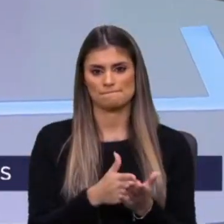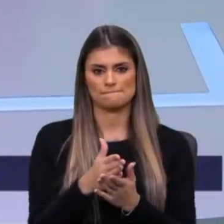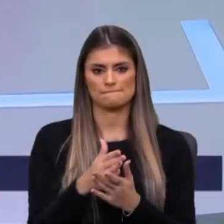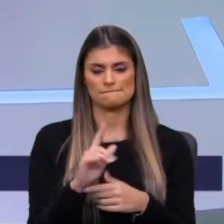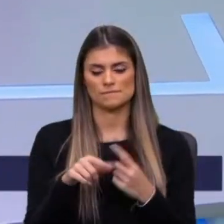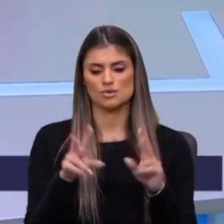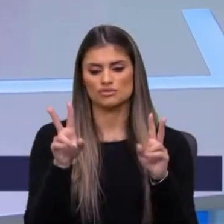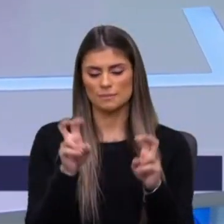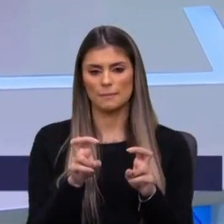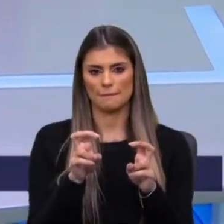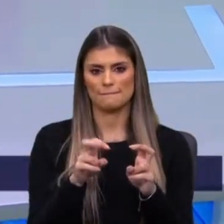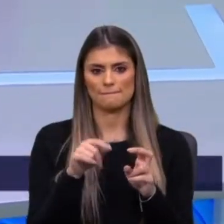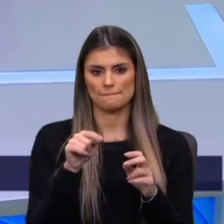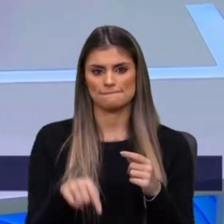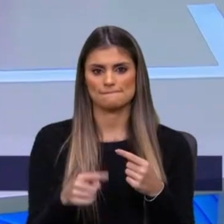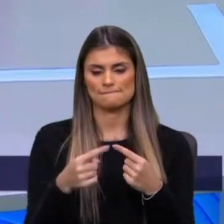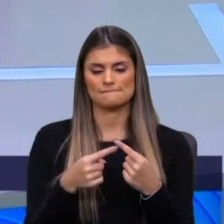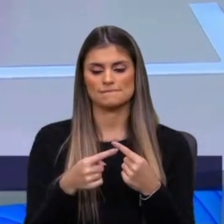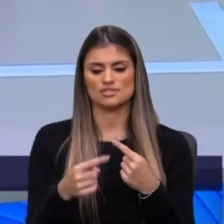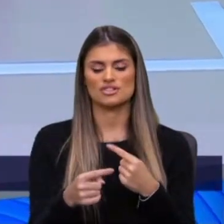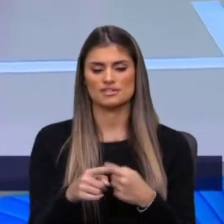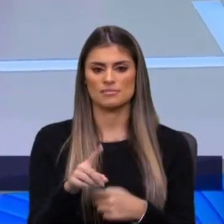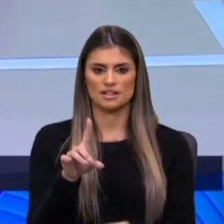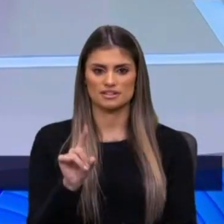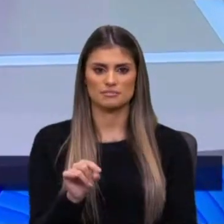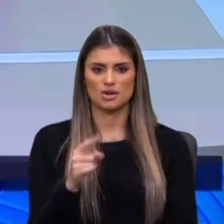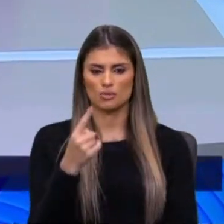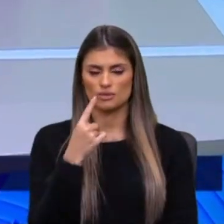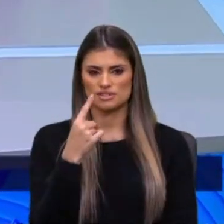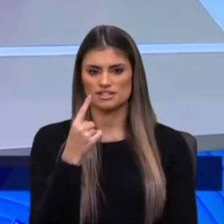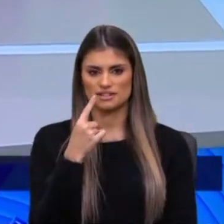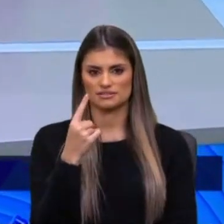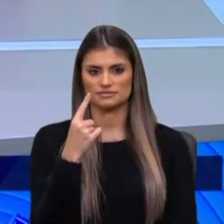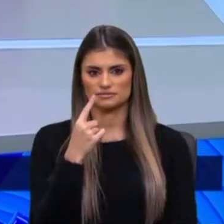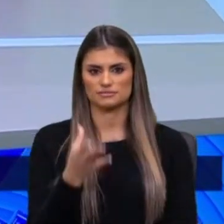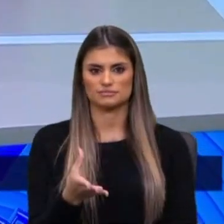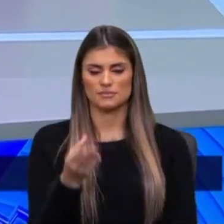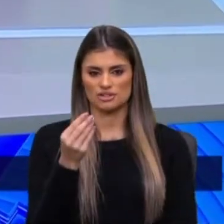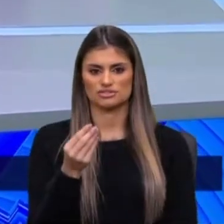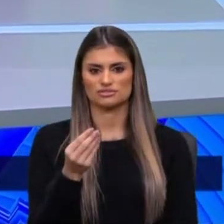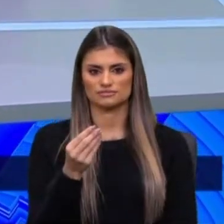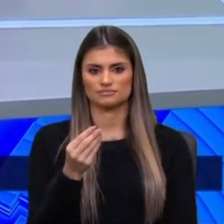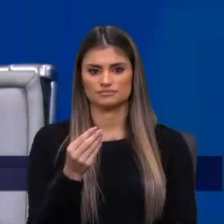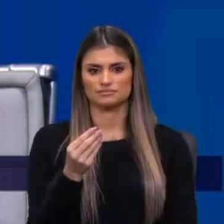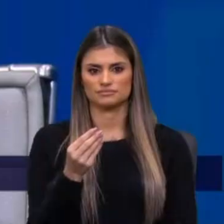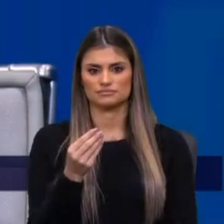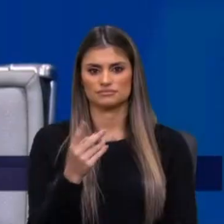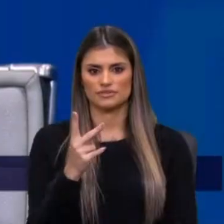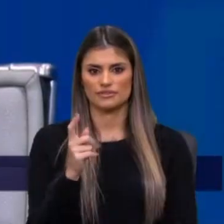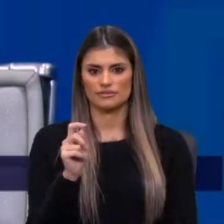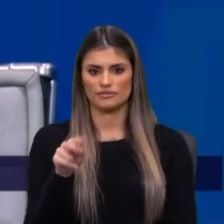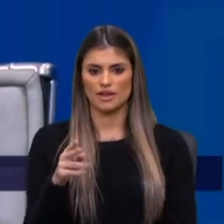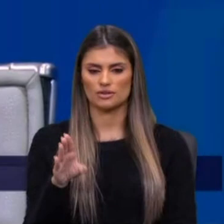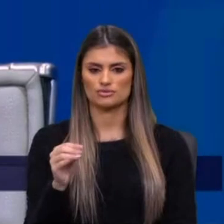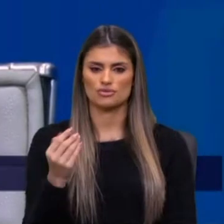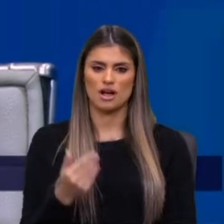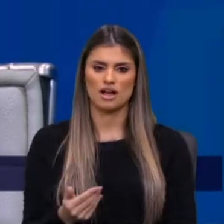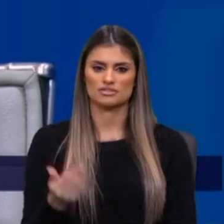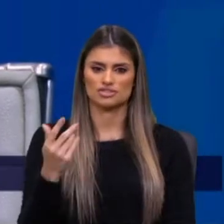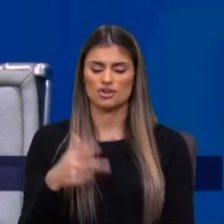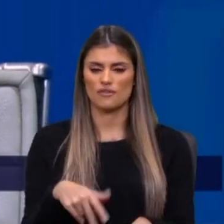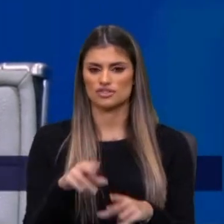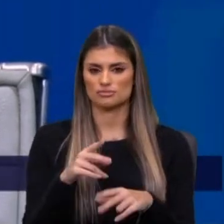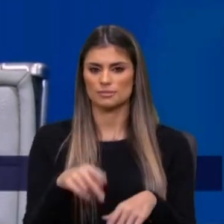tema. Esta semana ficamos também a conhecer um pouco mais sobre o que terá sido o passado de Vênus e as novas